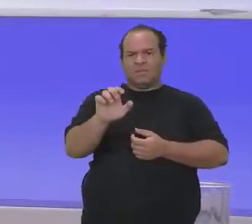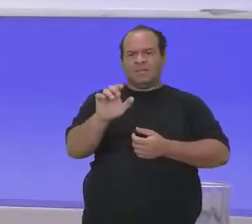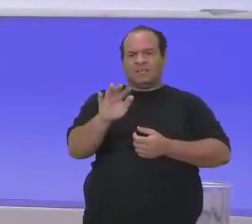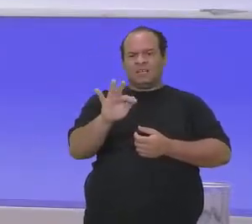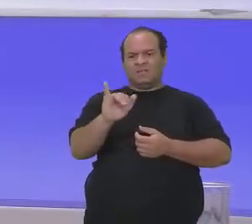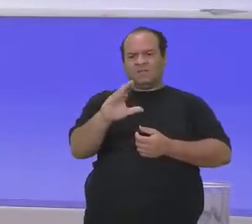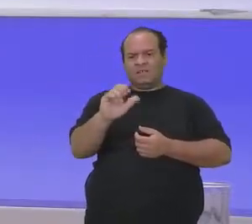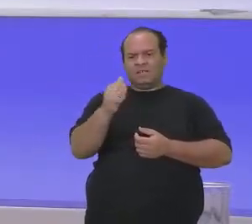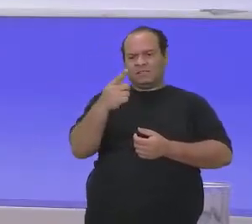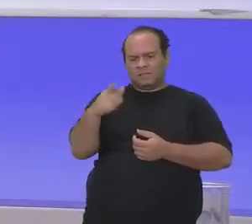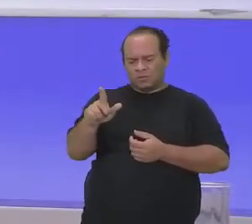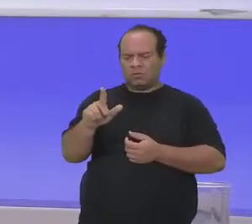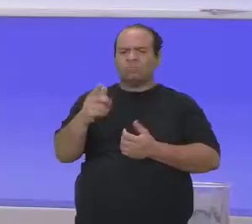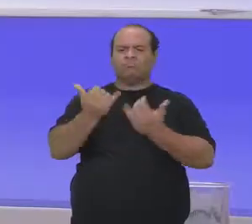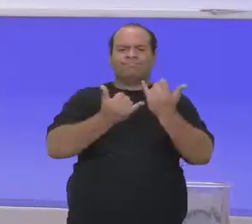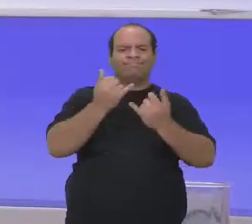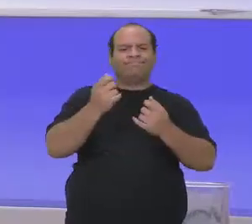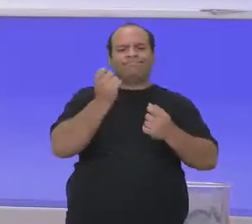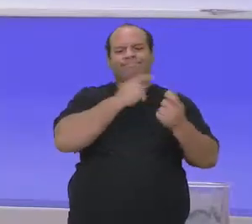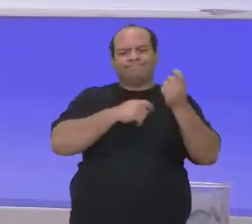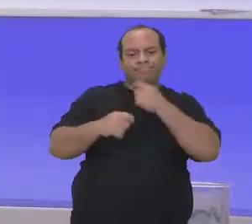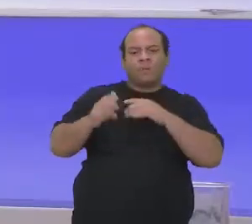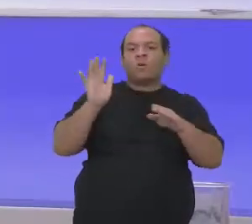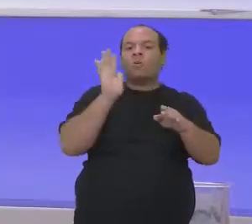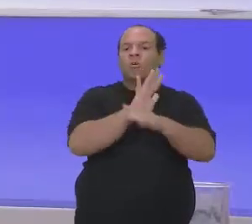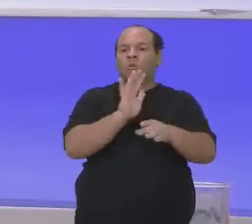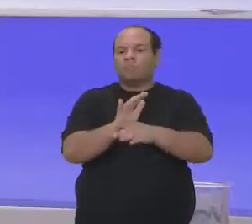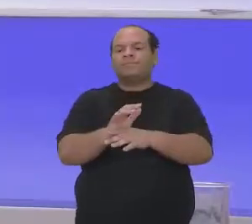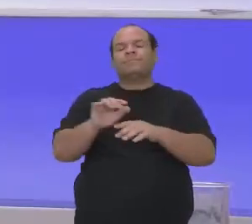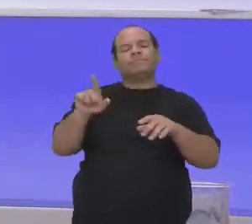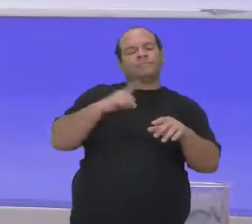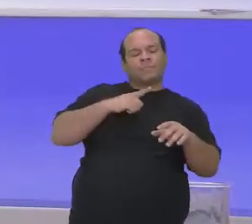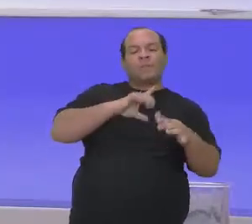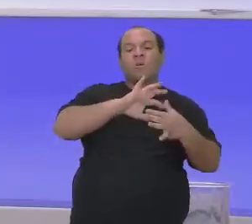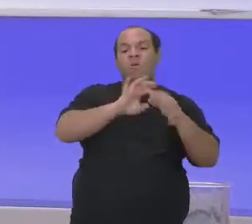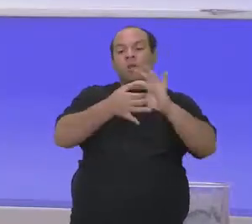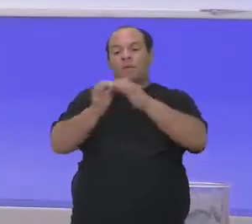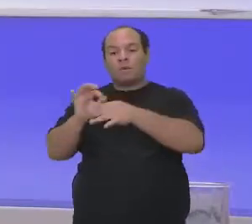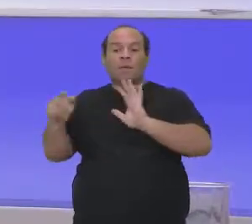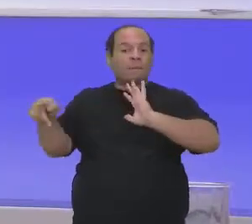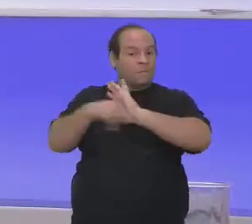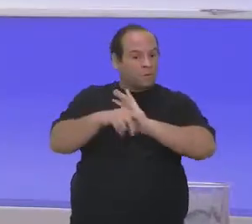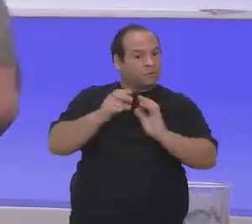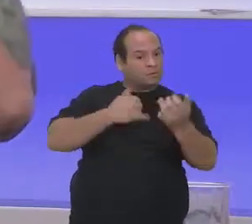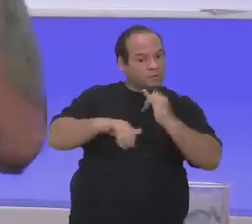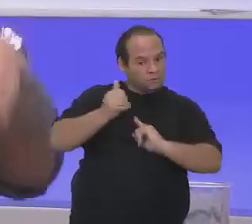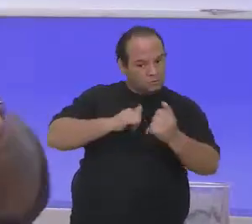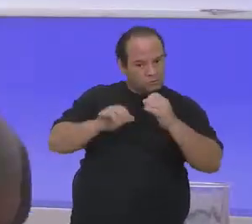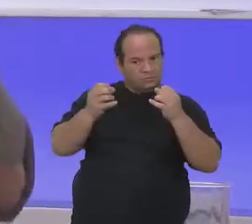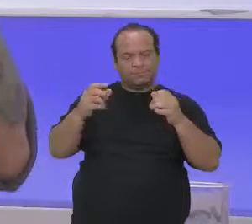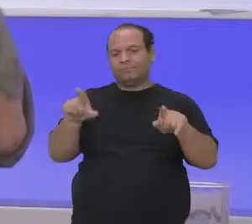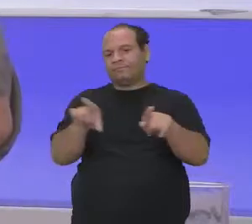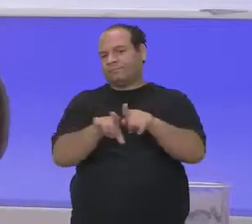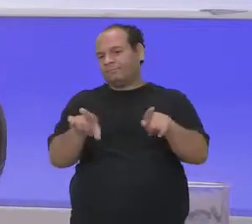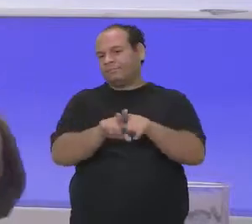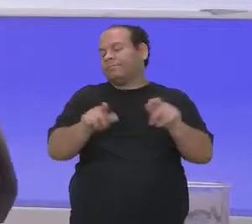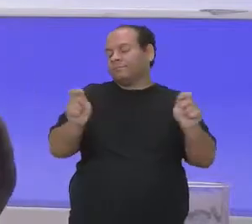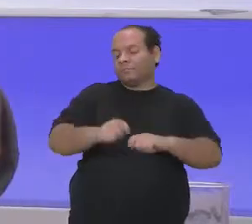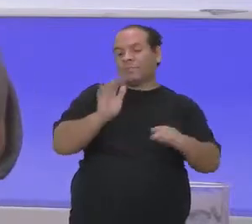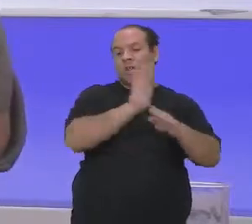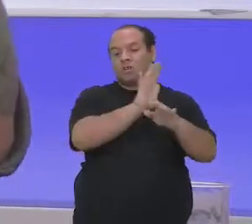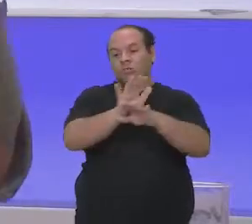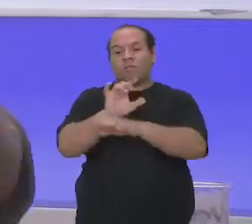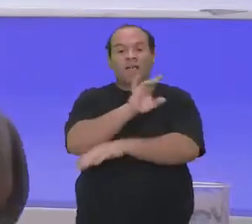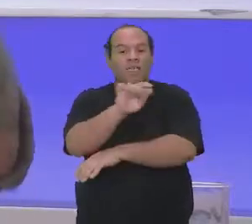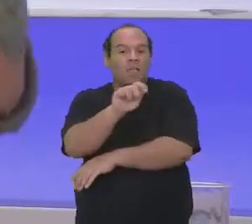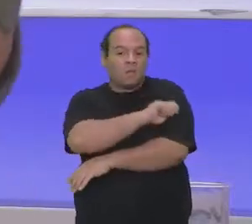que são gratuitos, que é a Olimpíada Nacional de Eficiência Energética, que a gente poderia estar aplicando com os